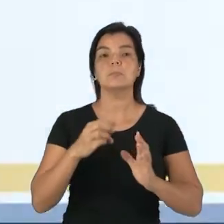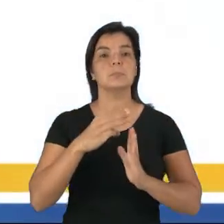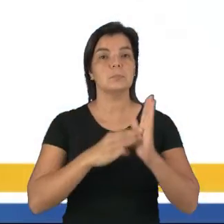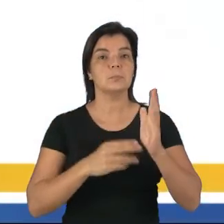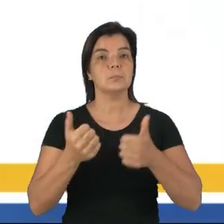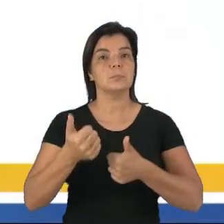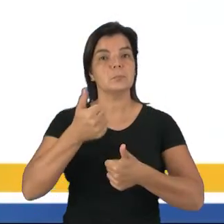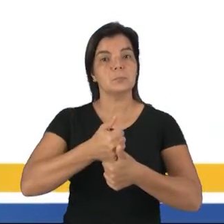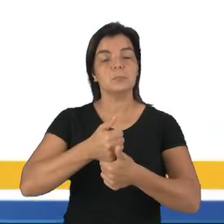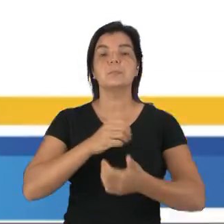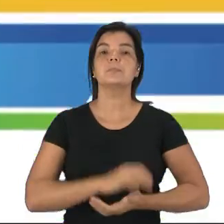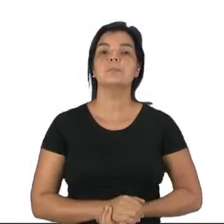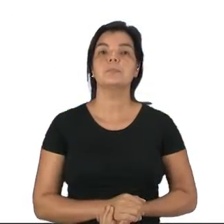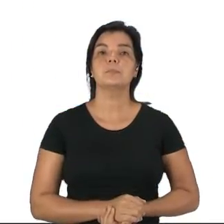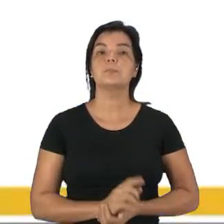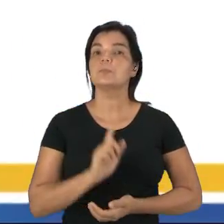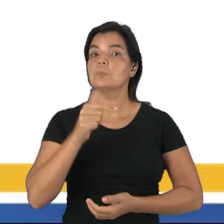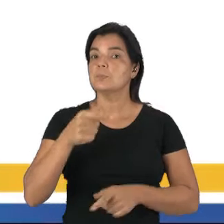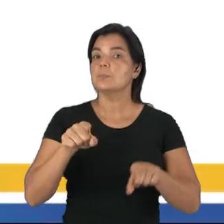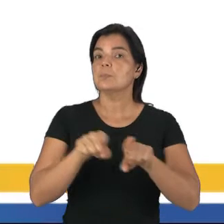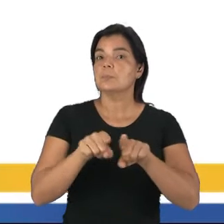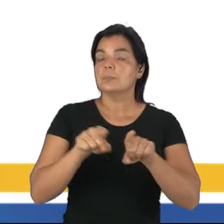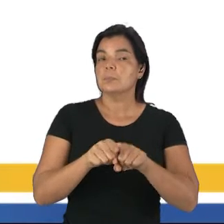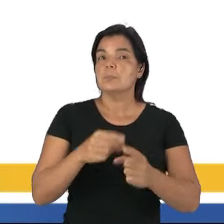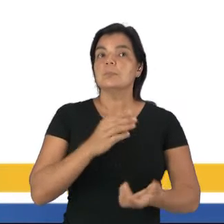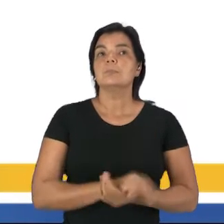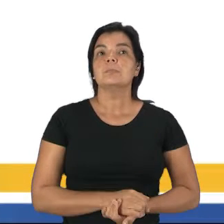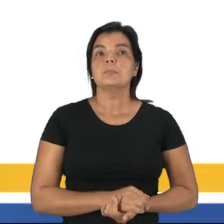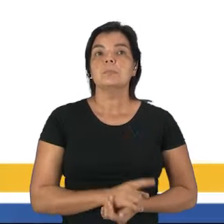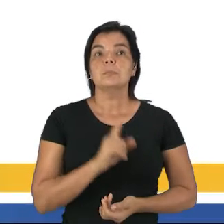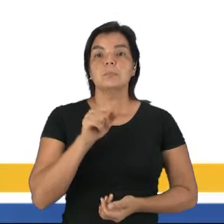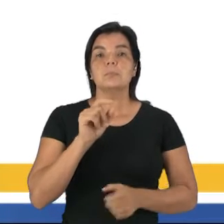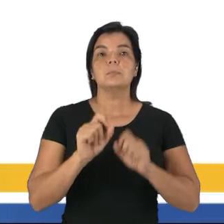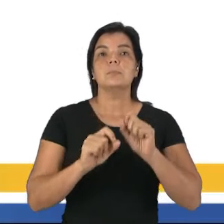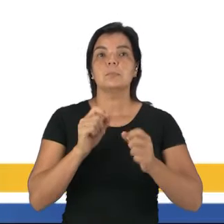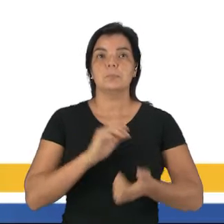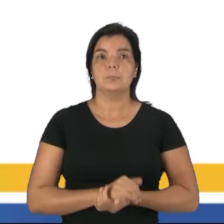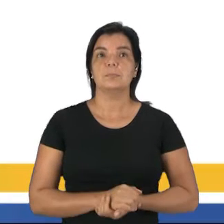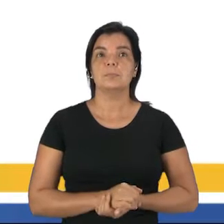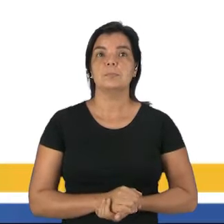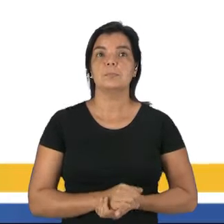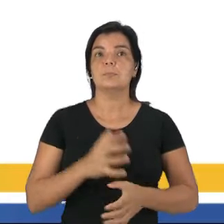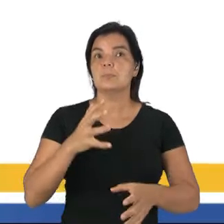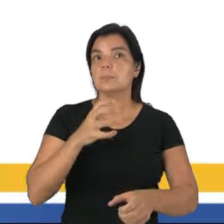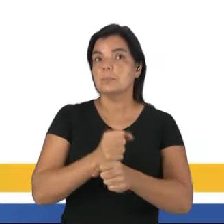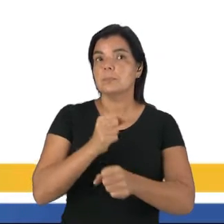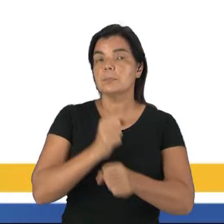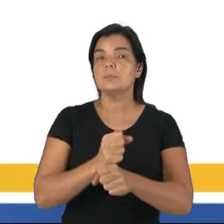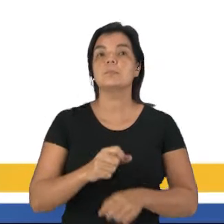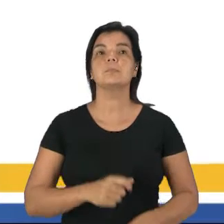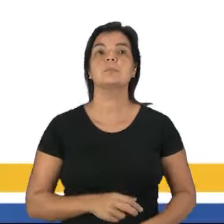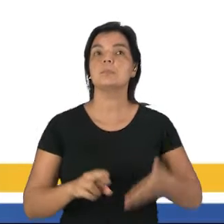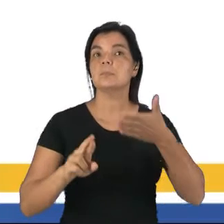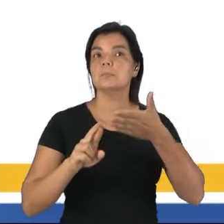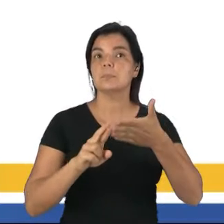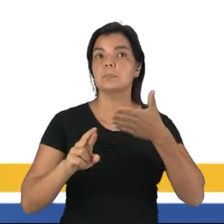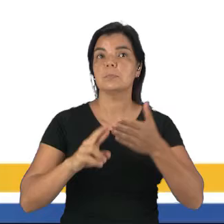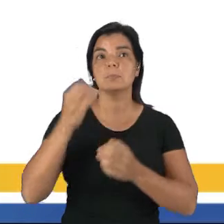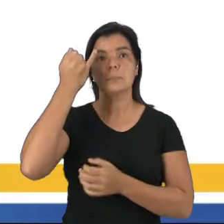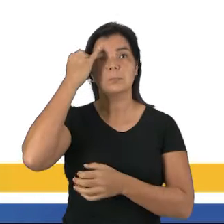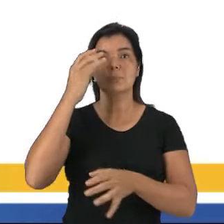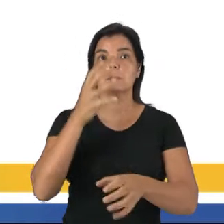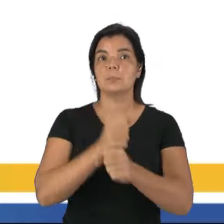da substituição. O outro método que nós vamos falar aqui agora, tá ok? É o método da adição, que temos